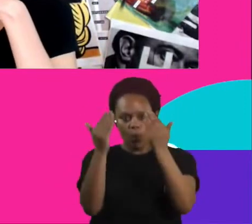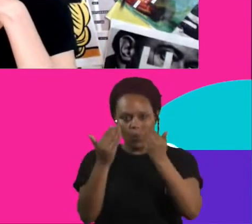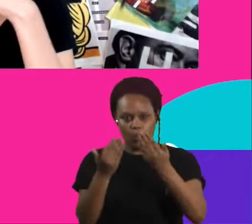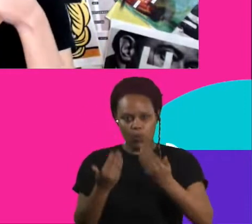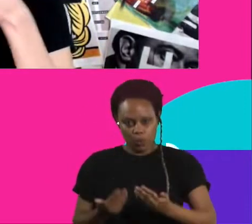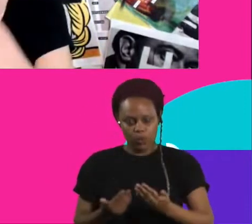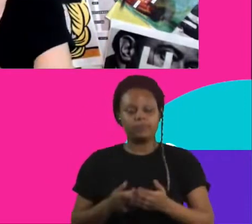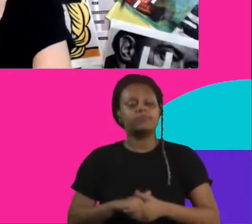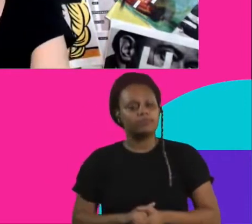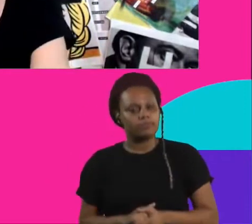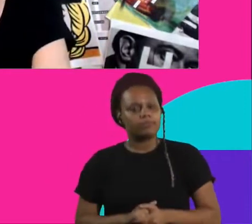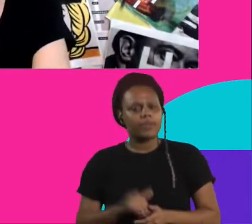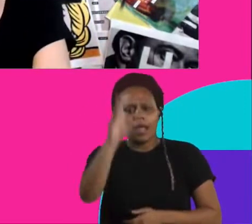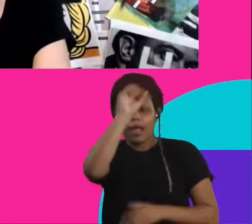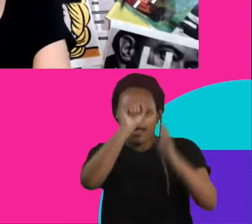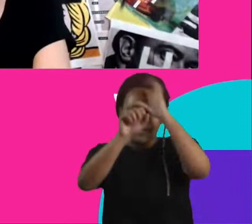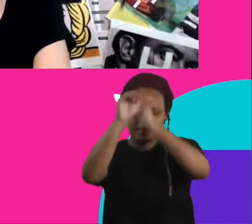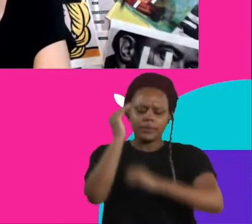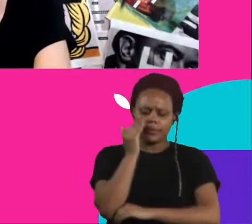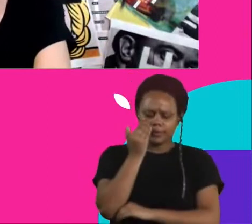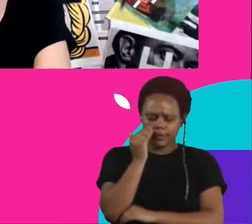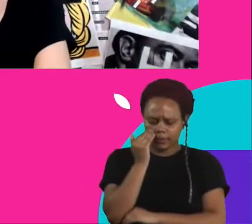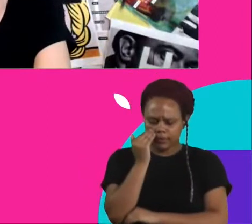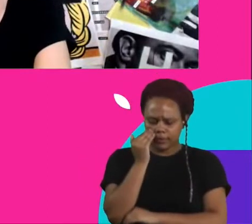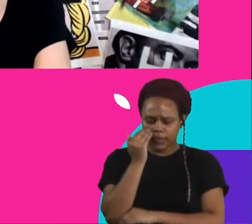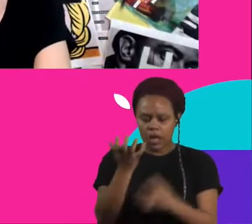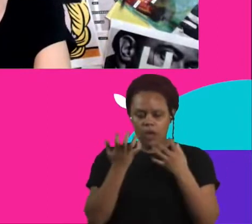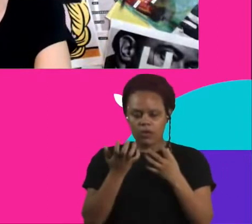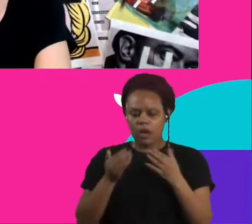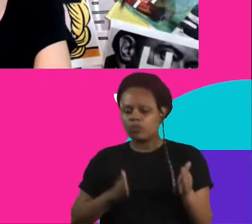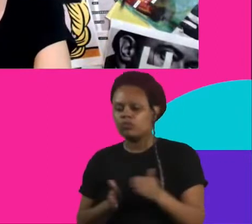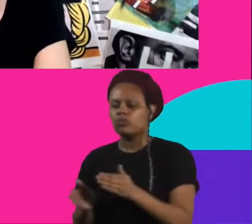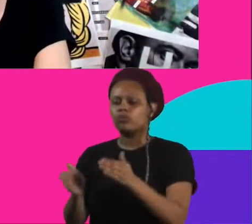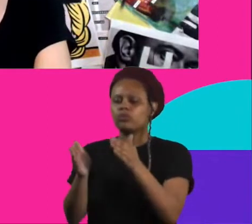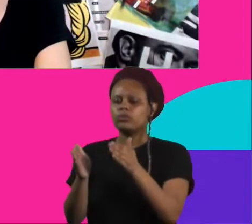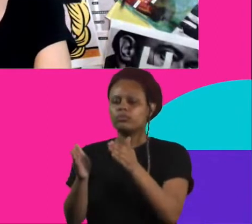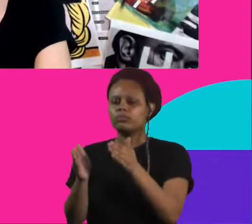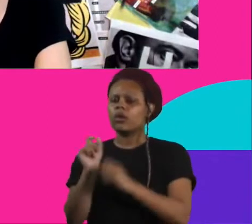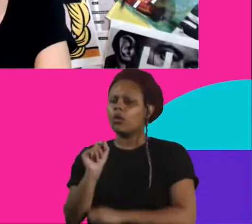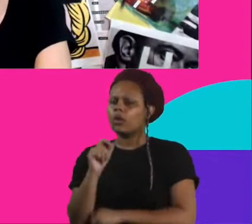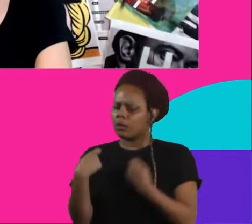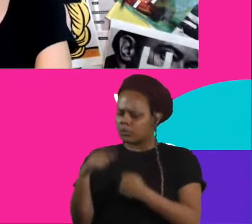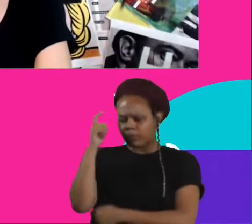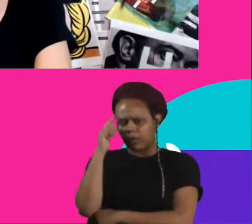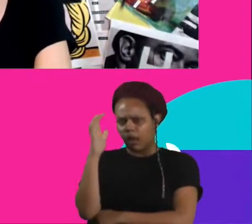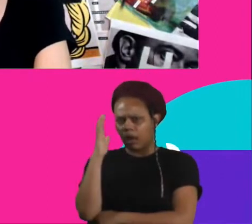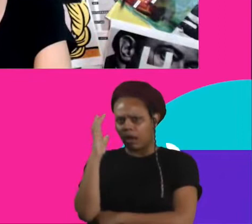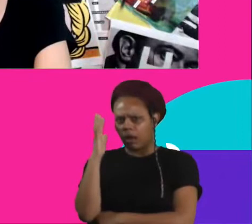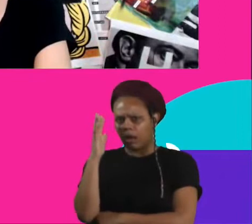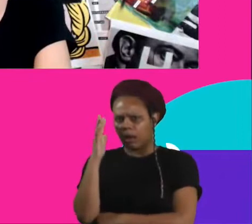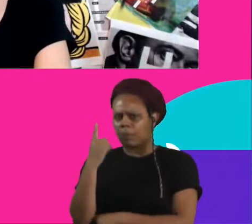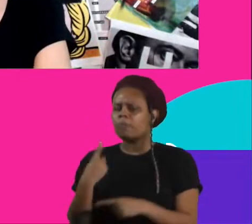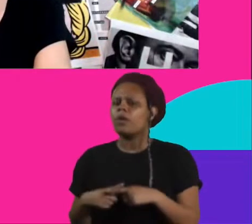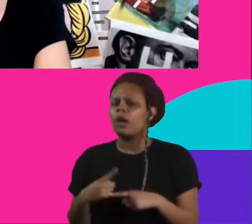coisas, aprender a entender. Peraí, quero ir para este caminho. O que que eu preciso pensar? Primeiro, para